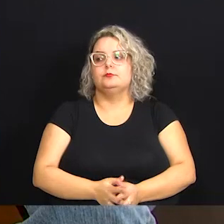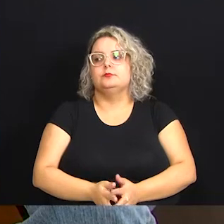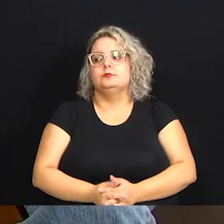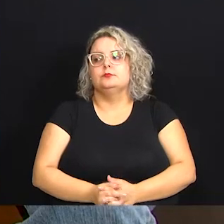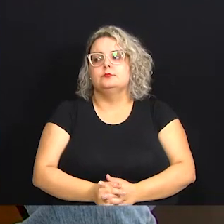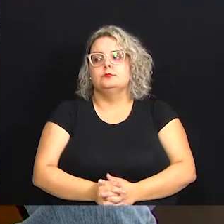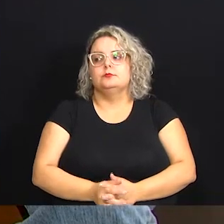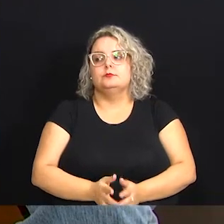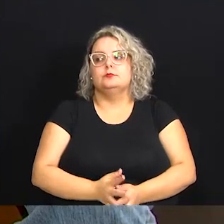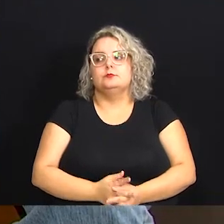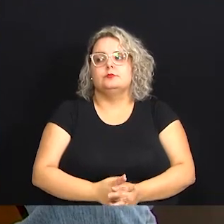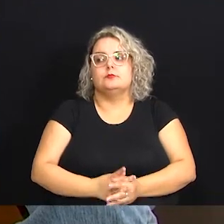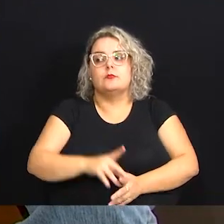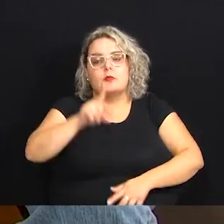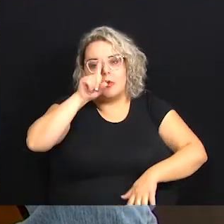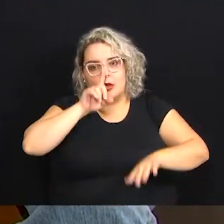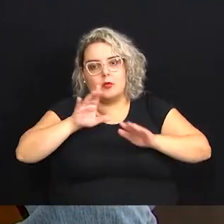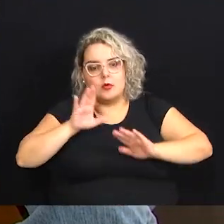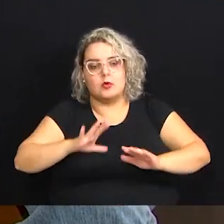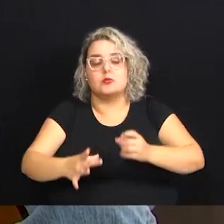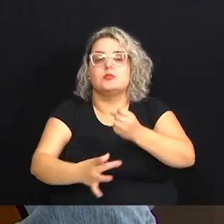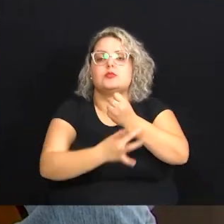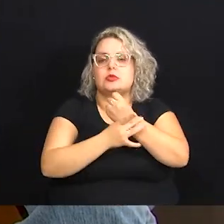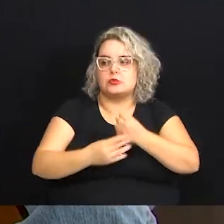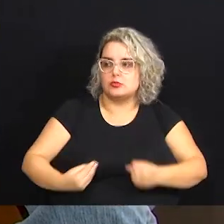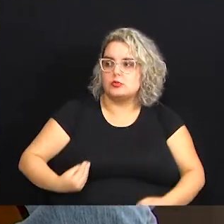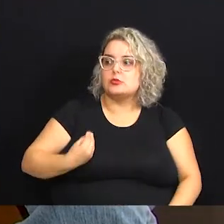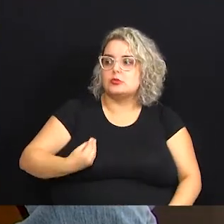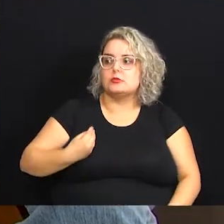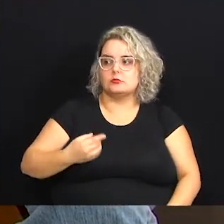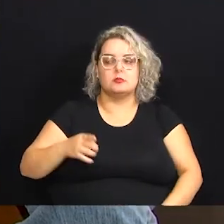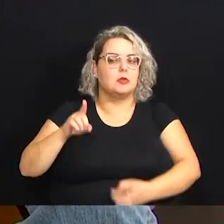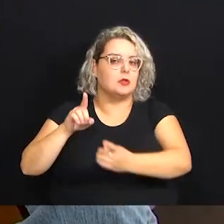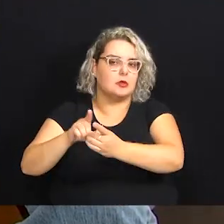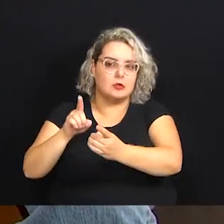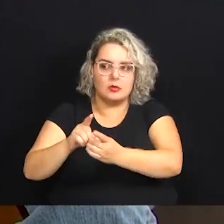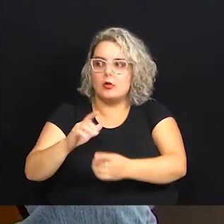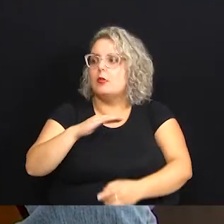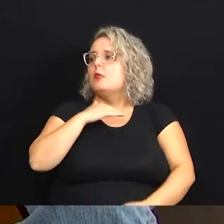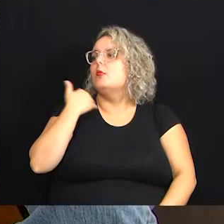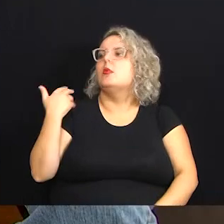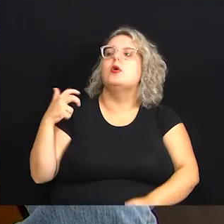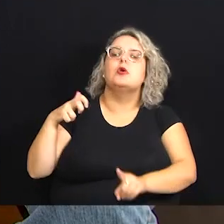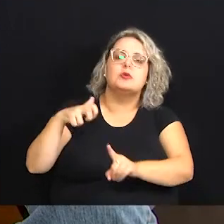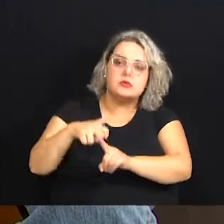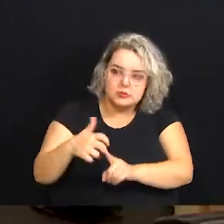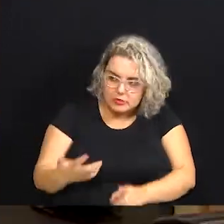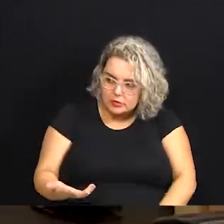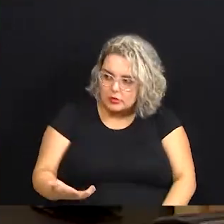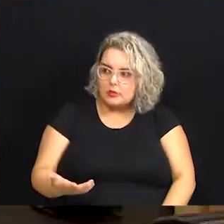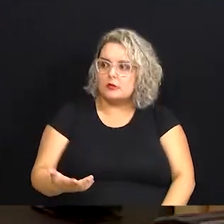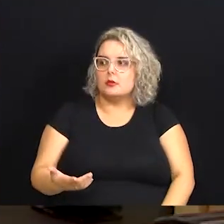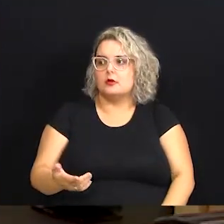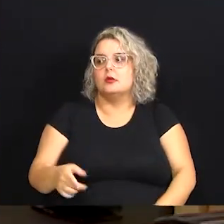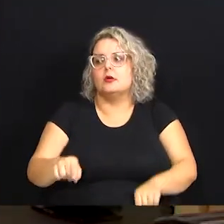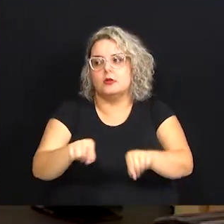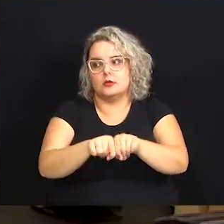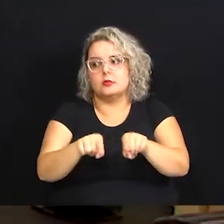Então, cuidado, porque o seguro de vida normalmente ele cobre morte acidental,